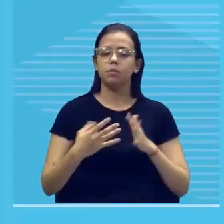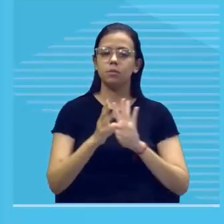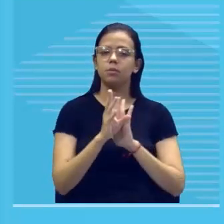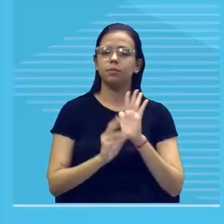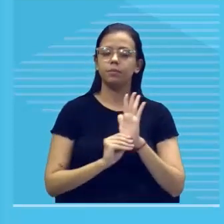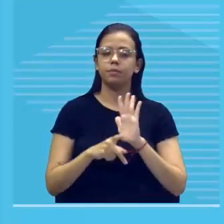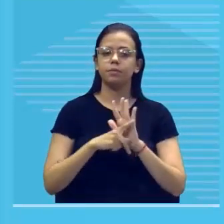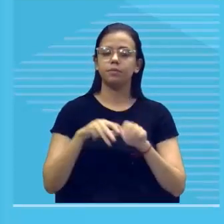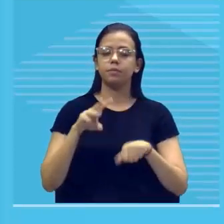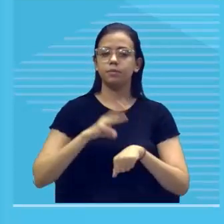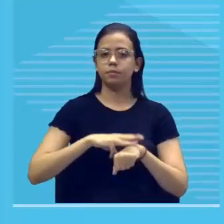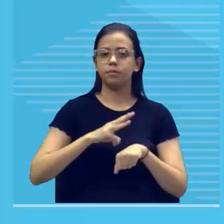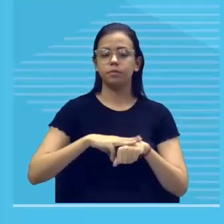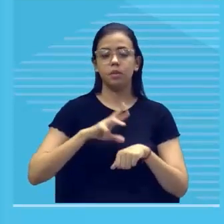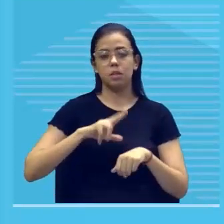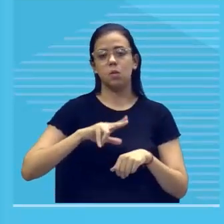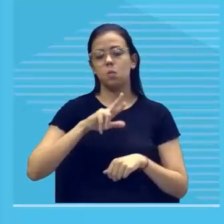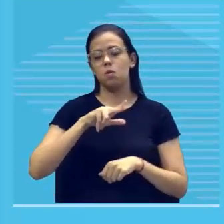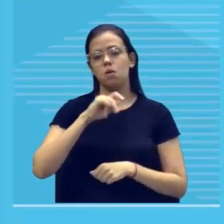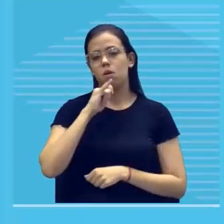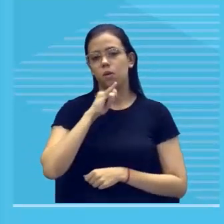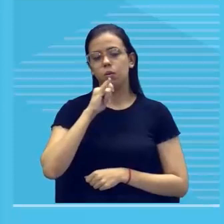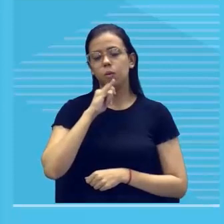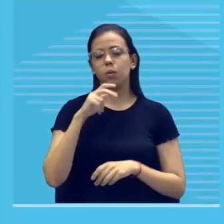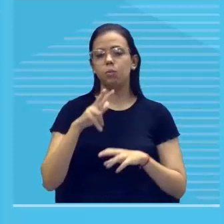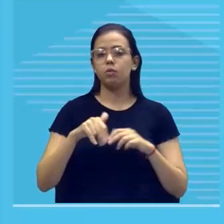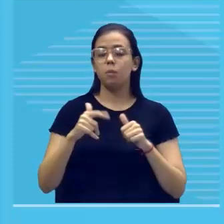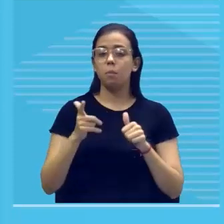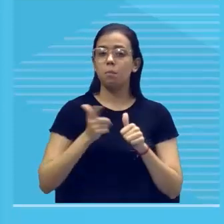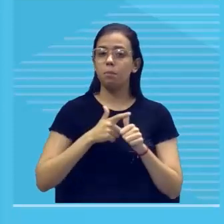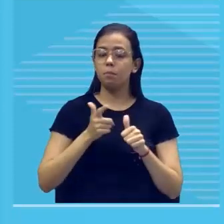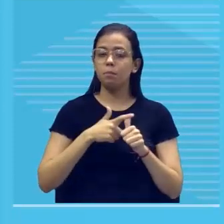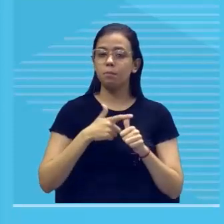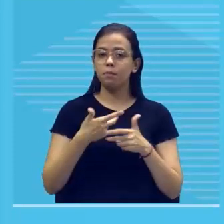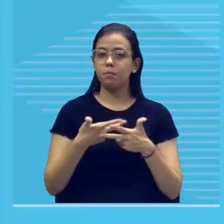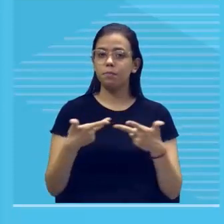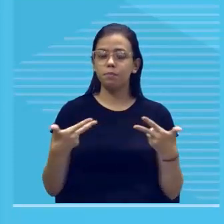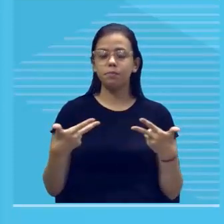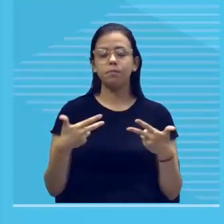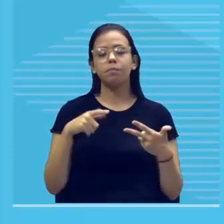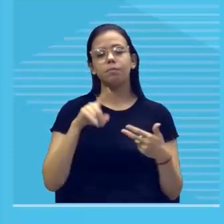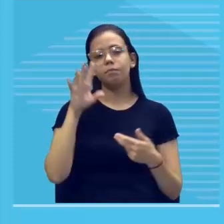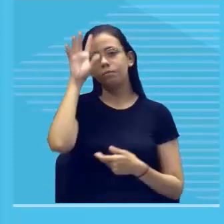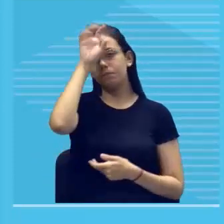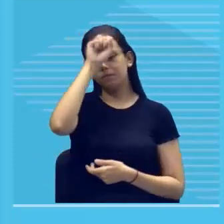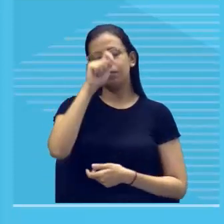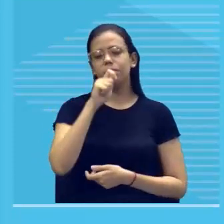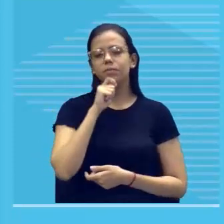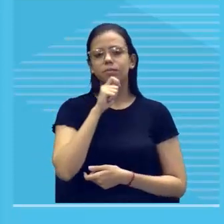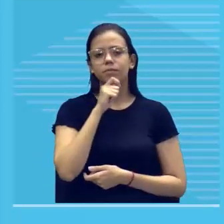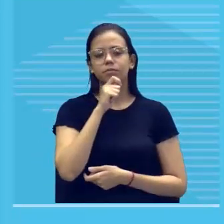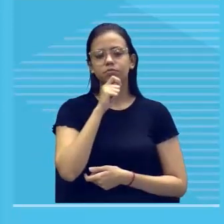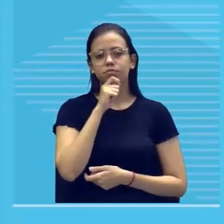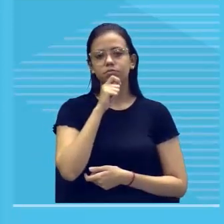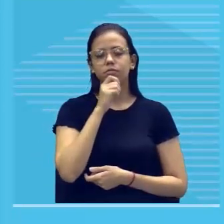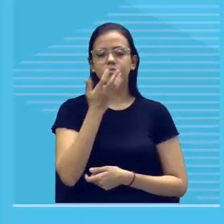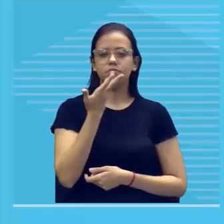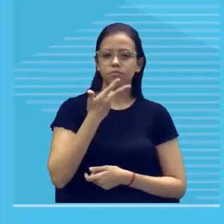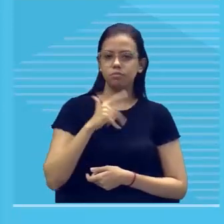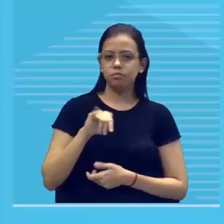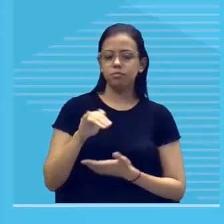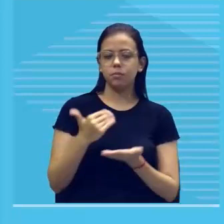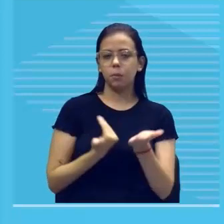matemática na tua que a primeiro item né o primeiro critério que você lá no fundamental Zinho